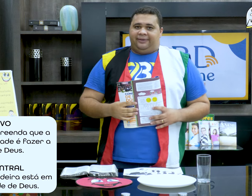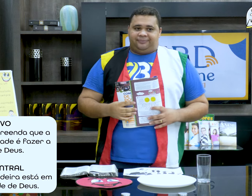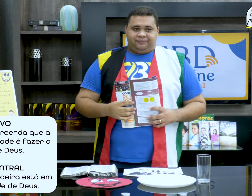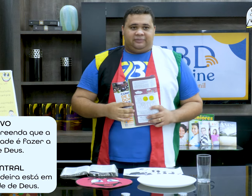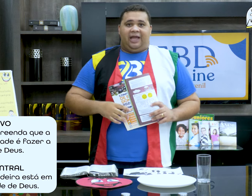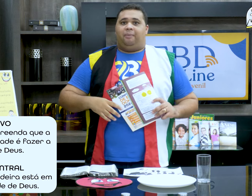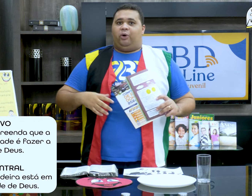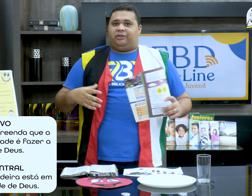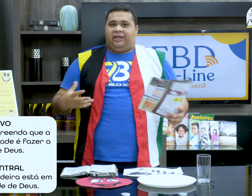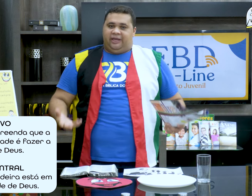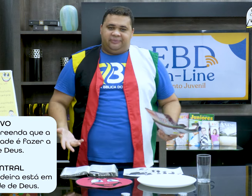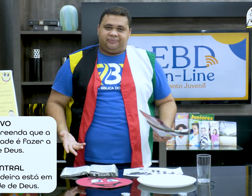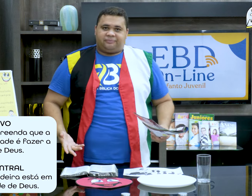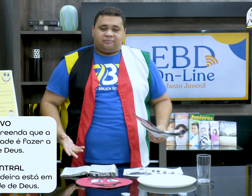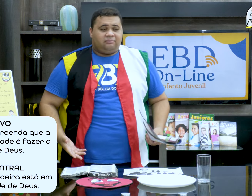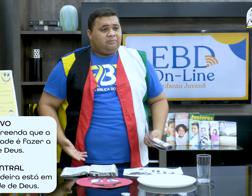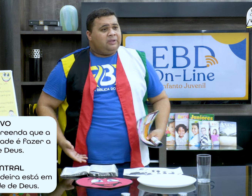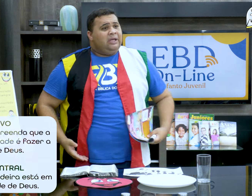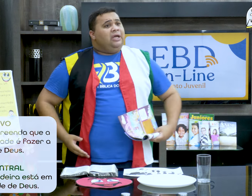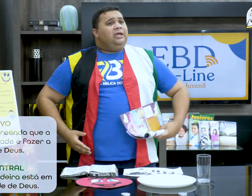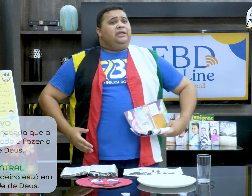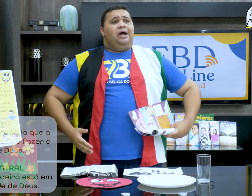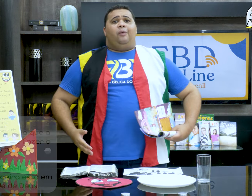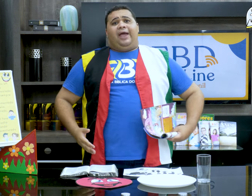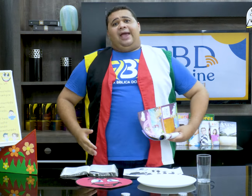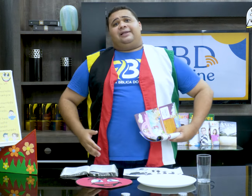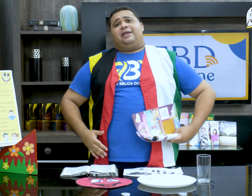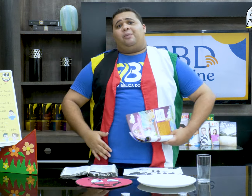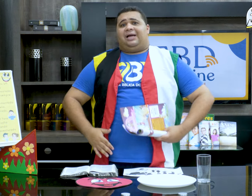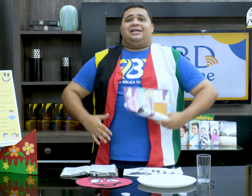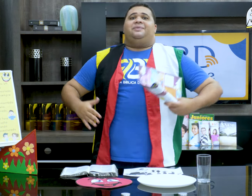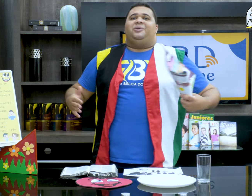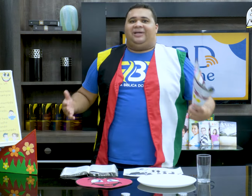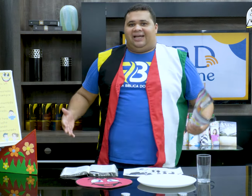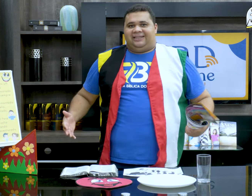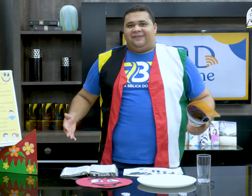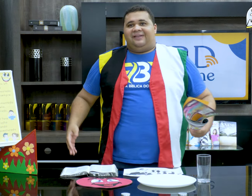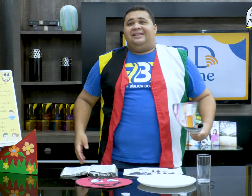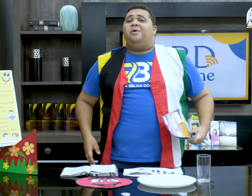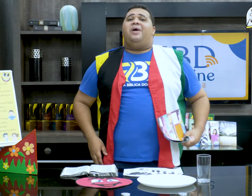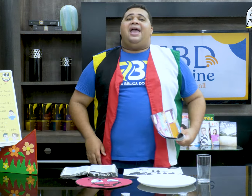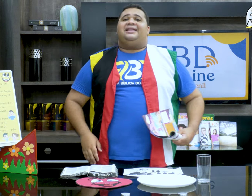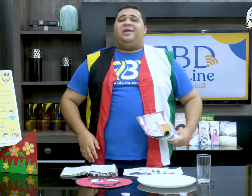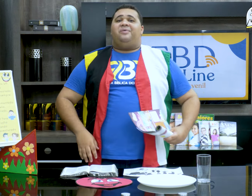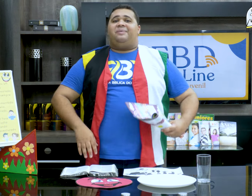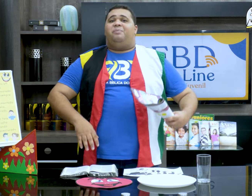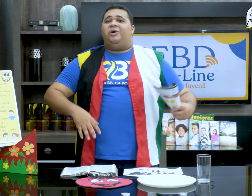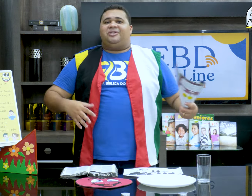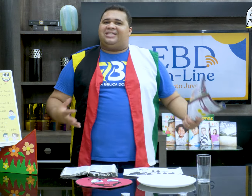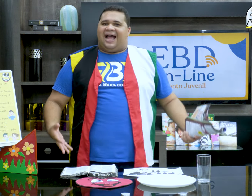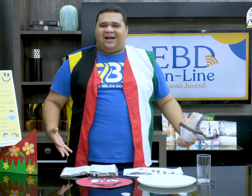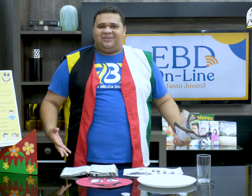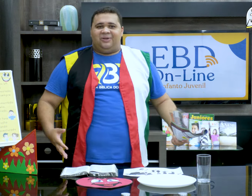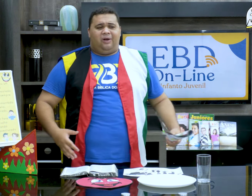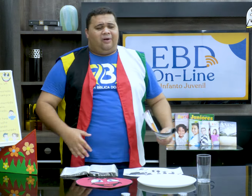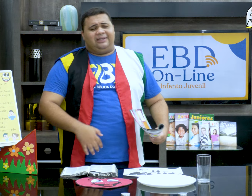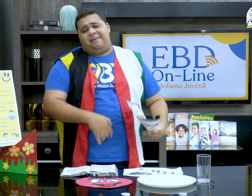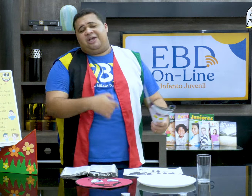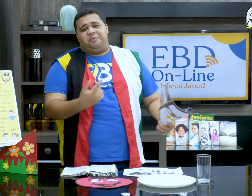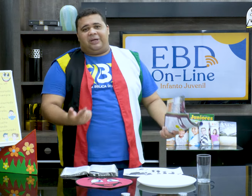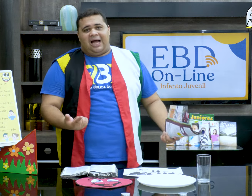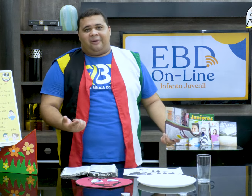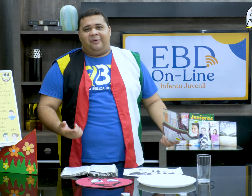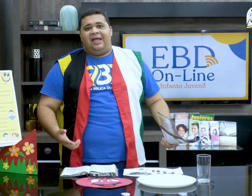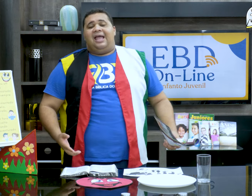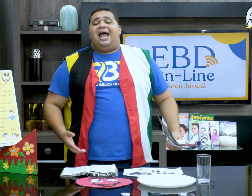é ter muito dinheiro não é ter uma casa muito grande não é ter muitos carros ou